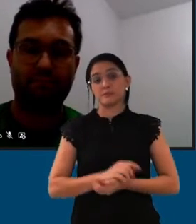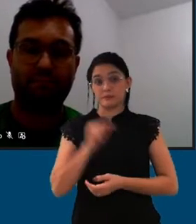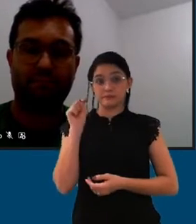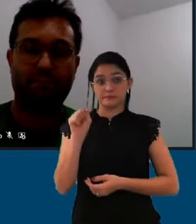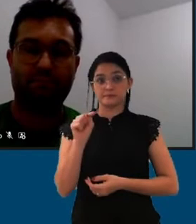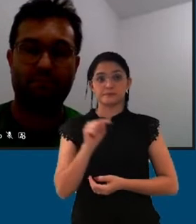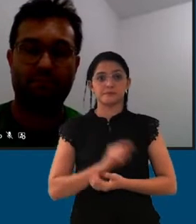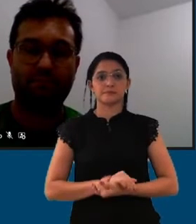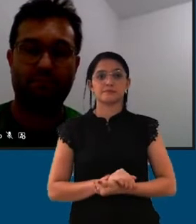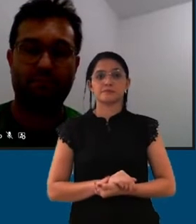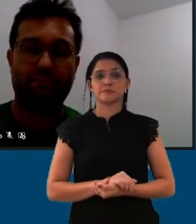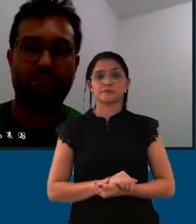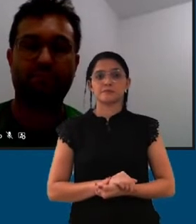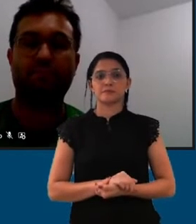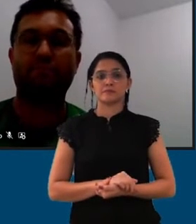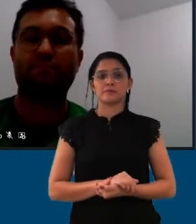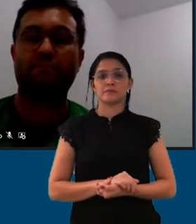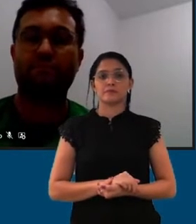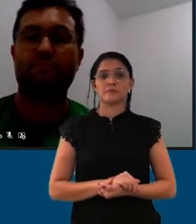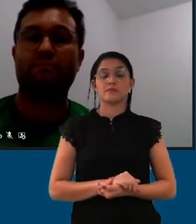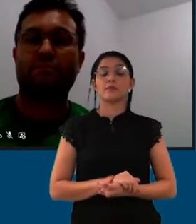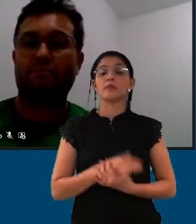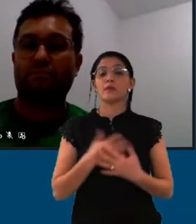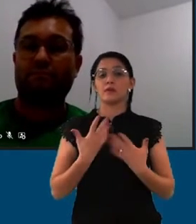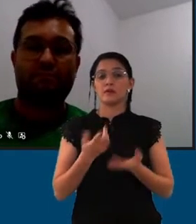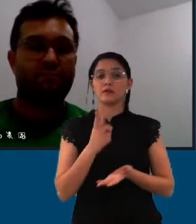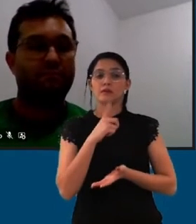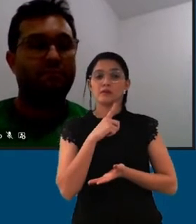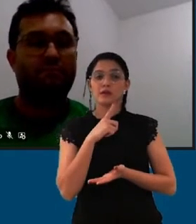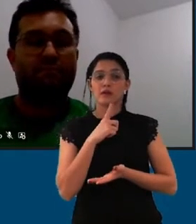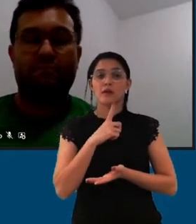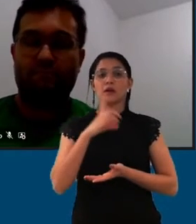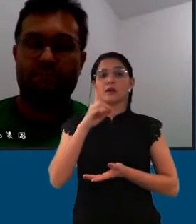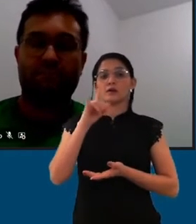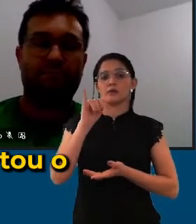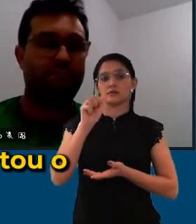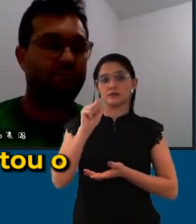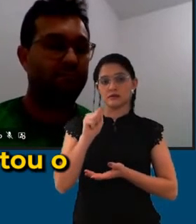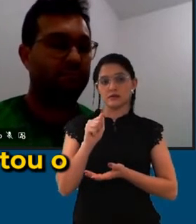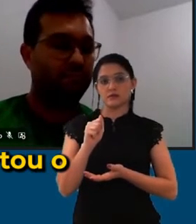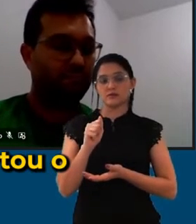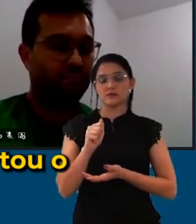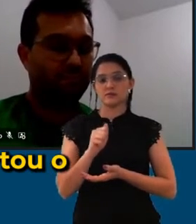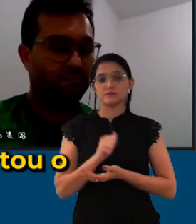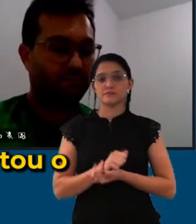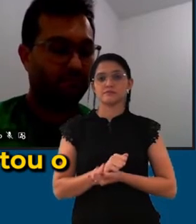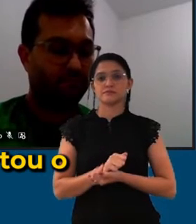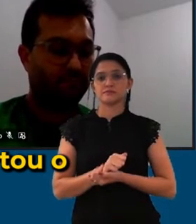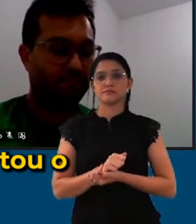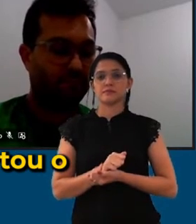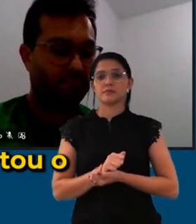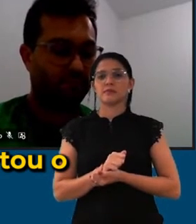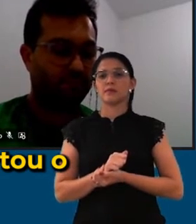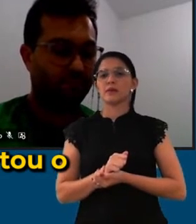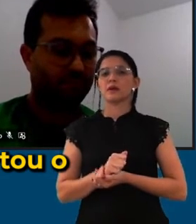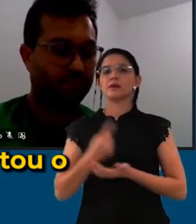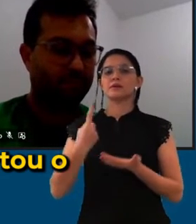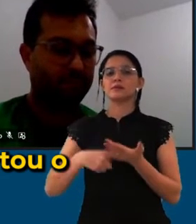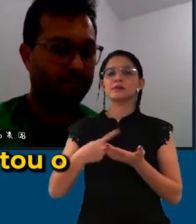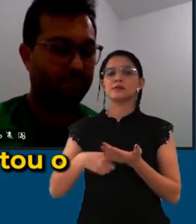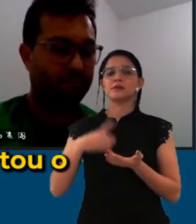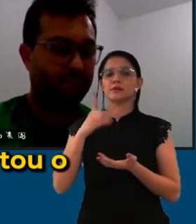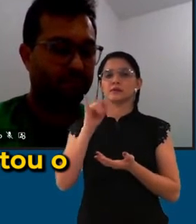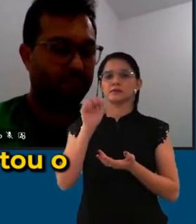Ponto. Fica designada a data, aí eu não me lembro mais, Aline, quando a gente acertou, dia